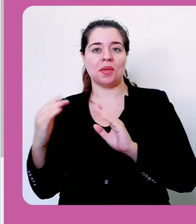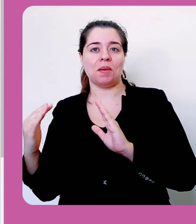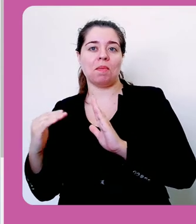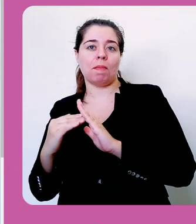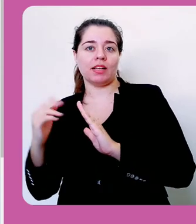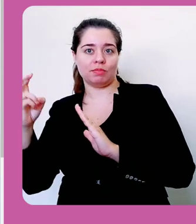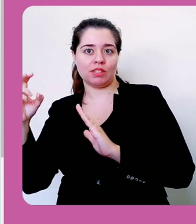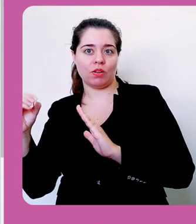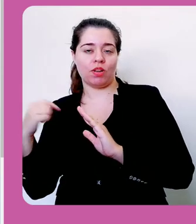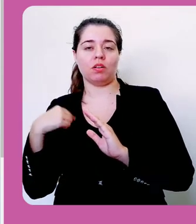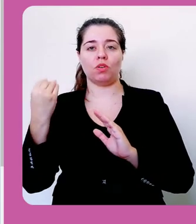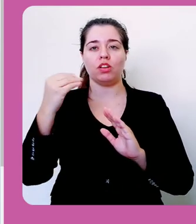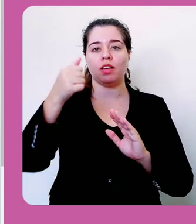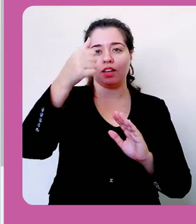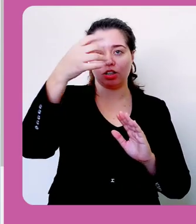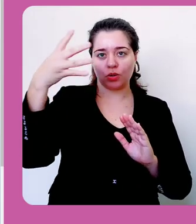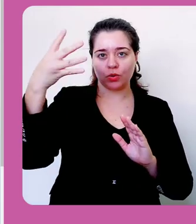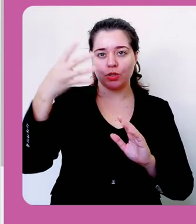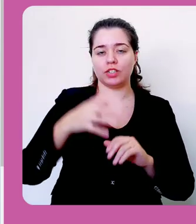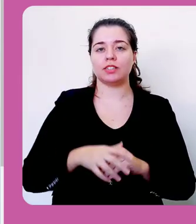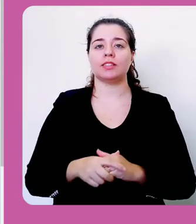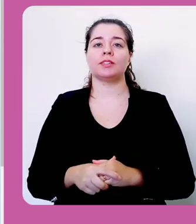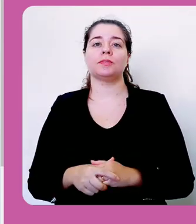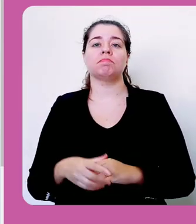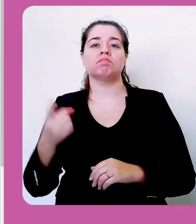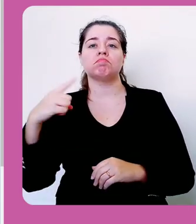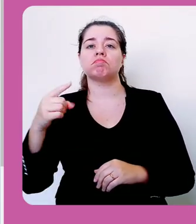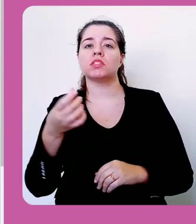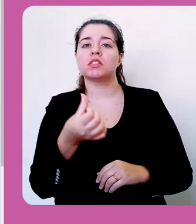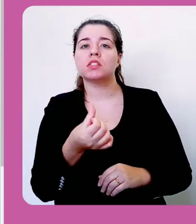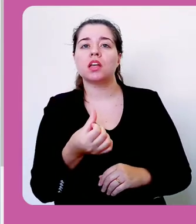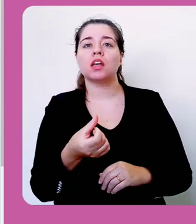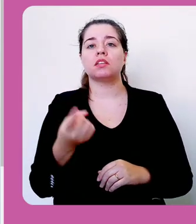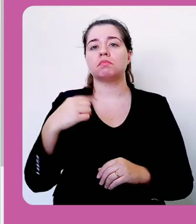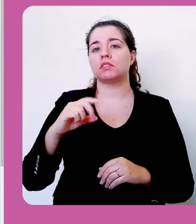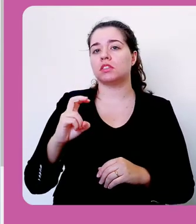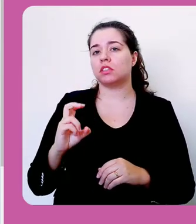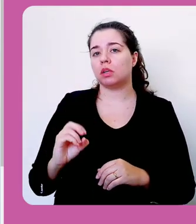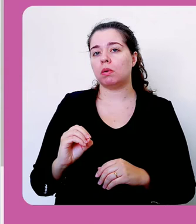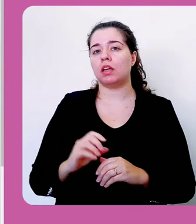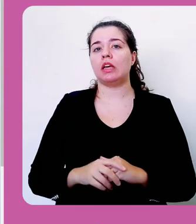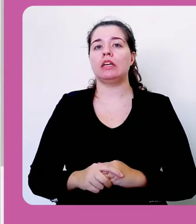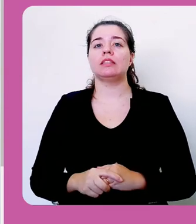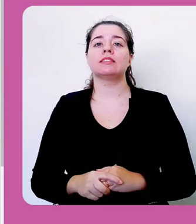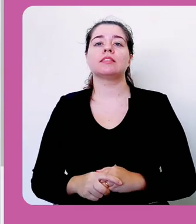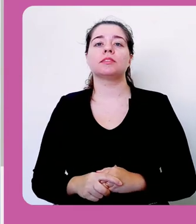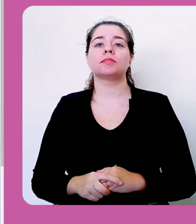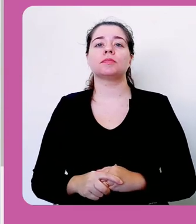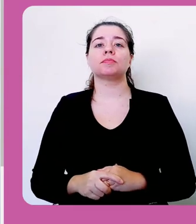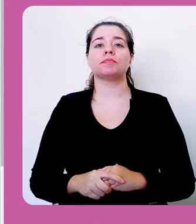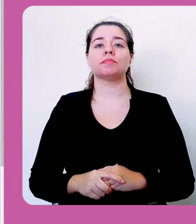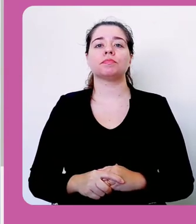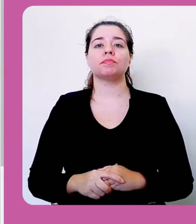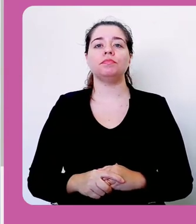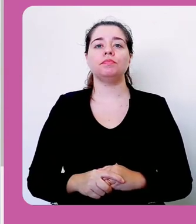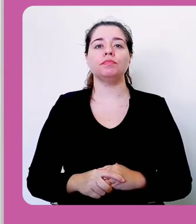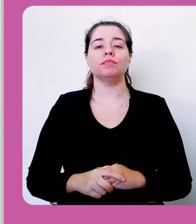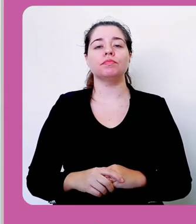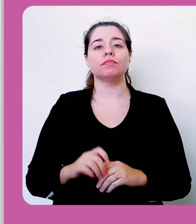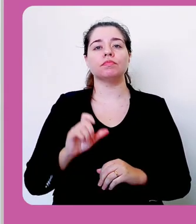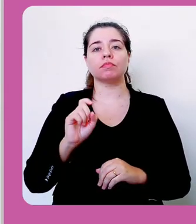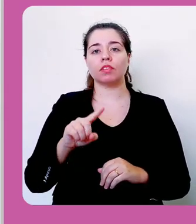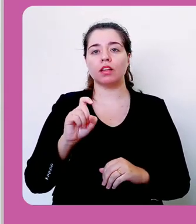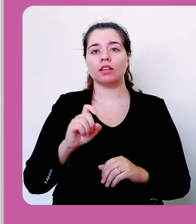50. Vou notificar os estudantes. Não, não vou. Vai ser, sei lá, para quem vai mandar esse e-mail. E eu salvo